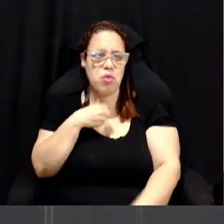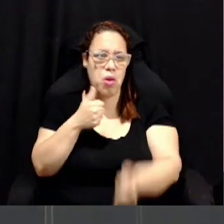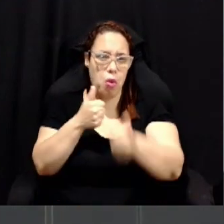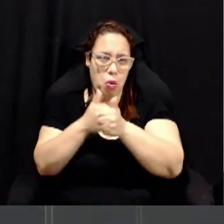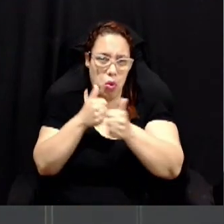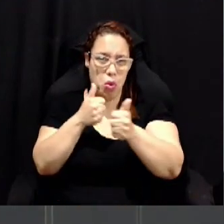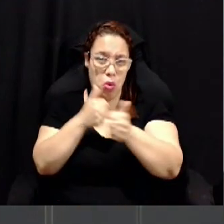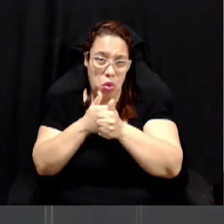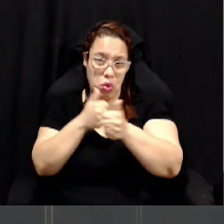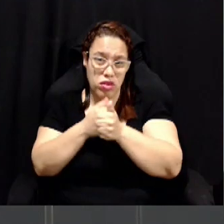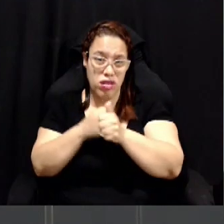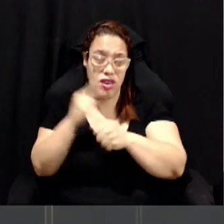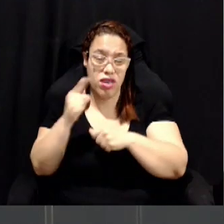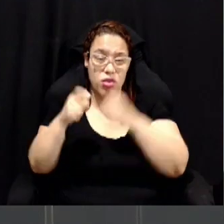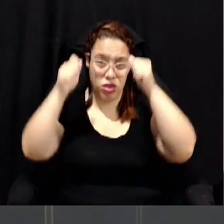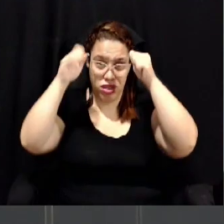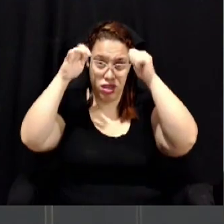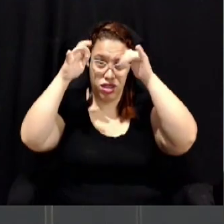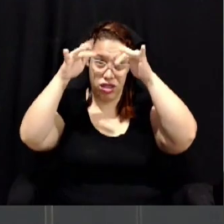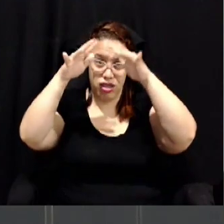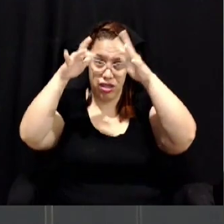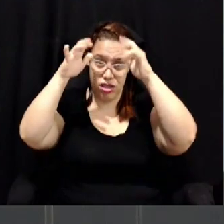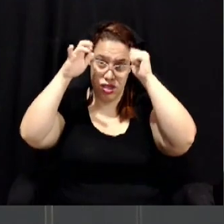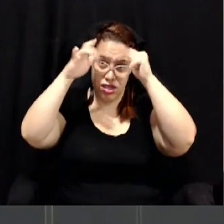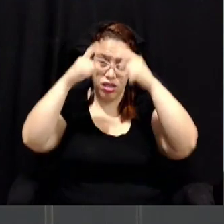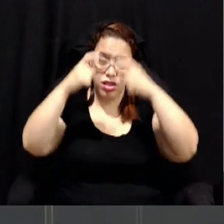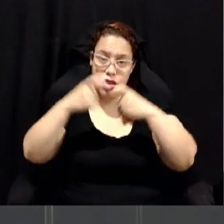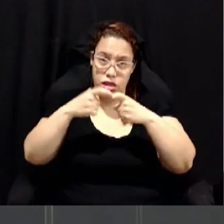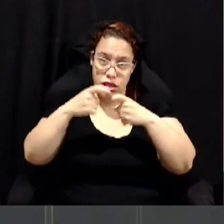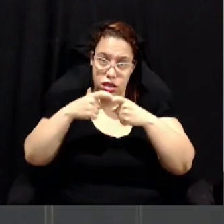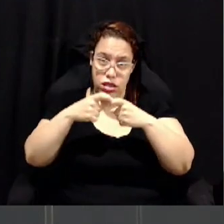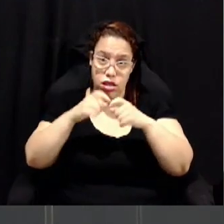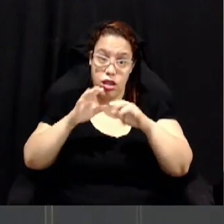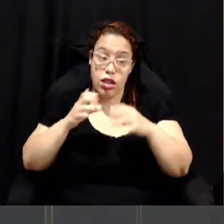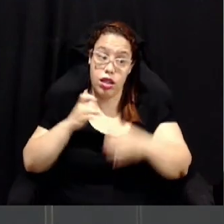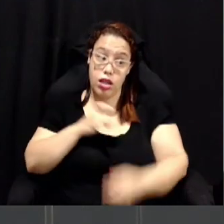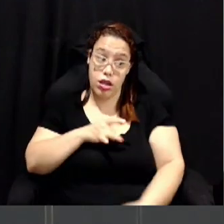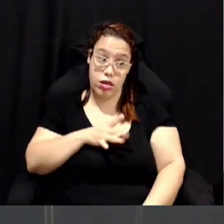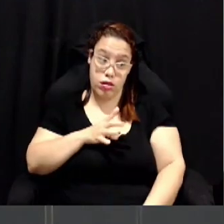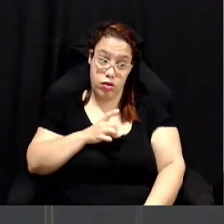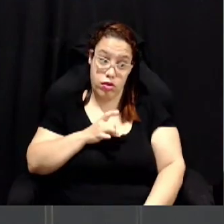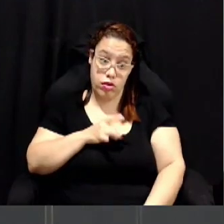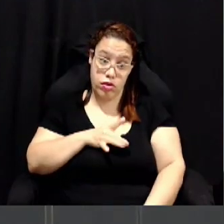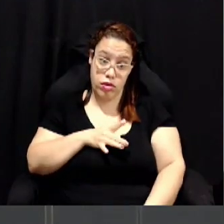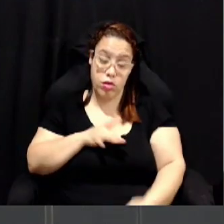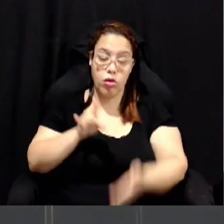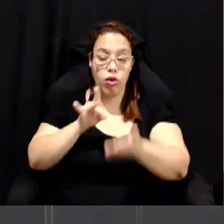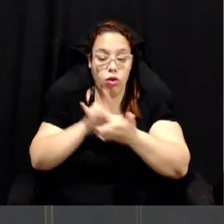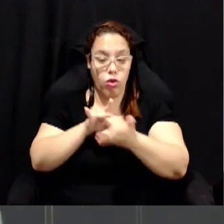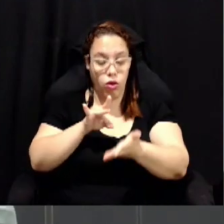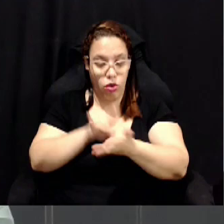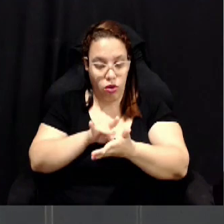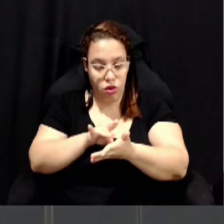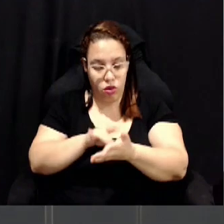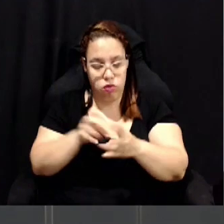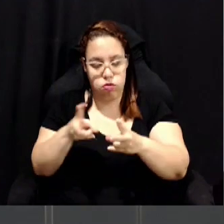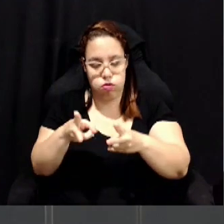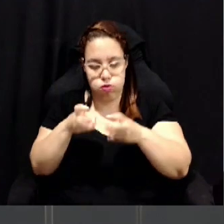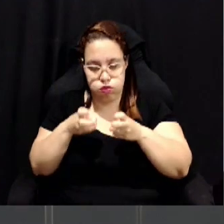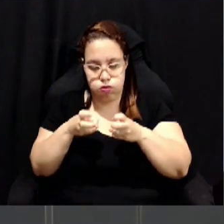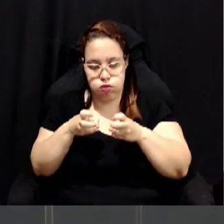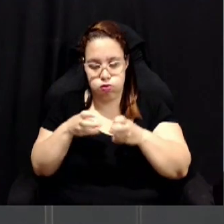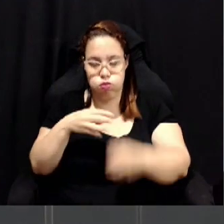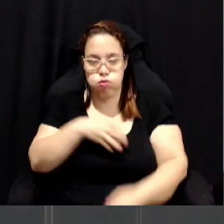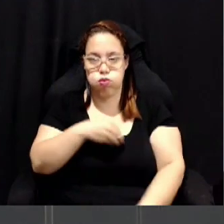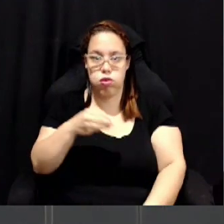outros transtornos, então os médicos têm realmente esse receio. Mas uma coisa é verdade, quando você percebe que teu filho está num